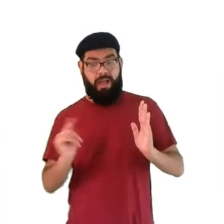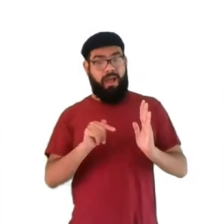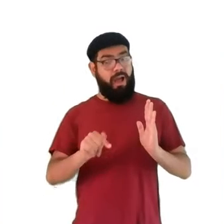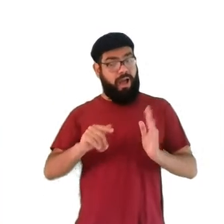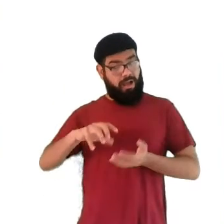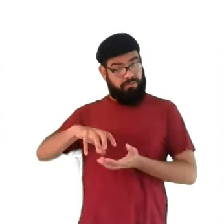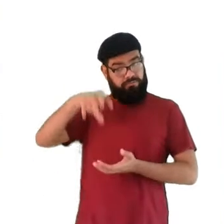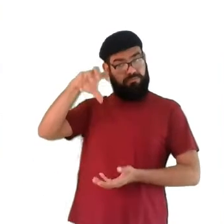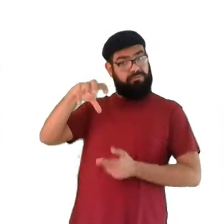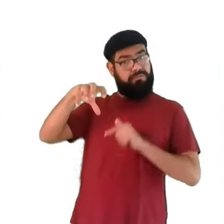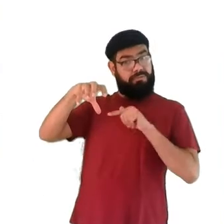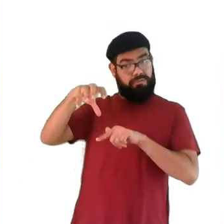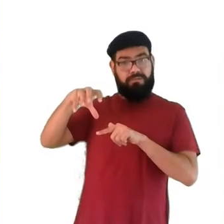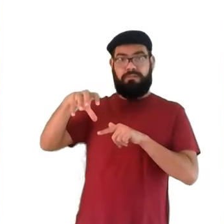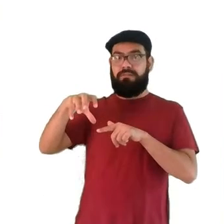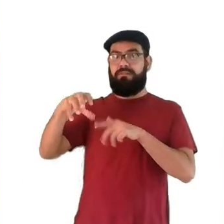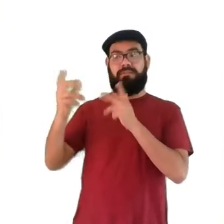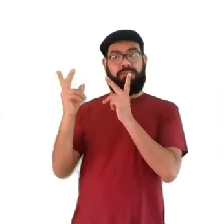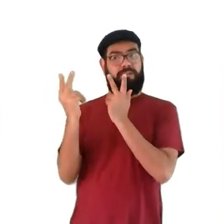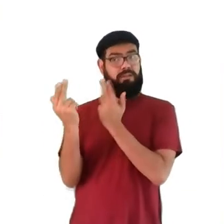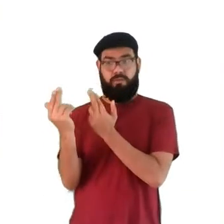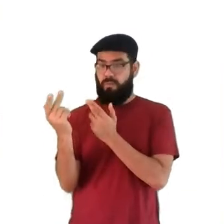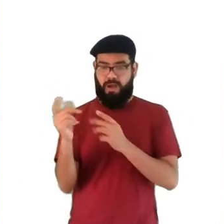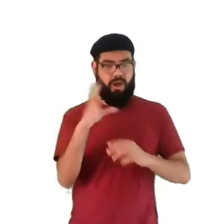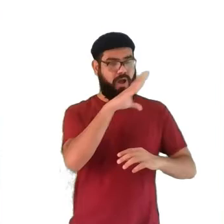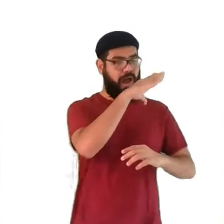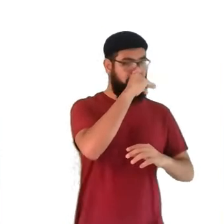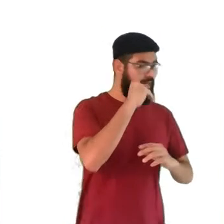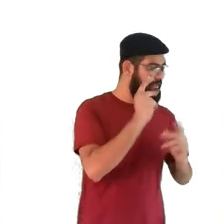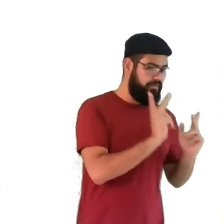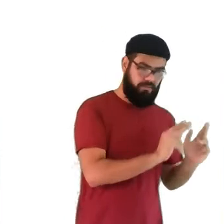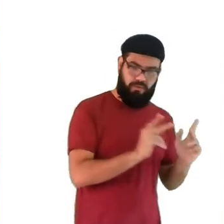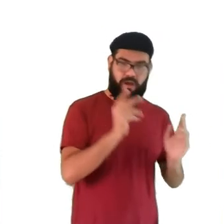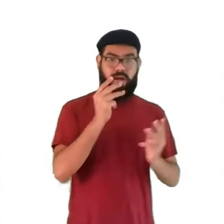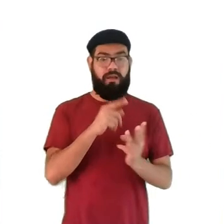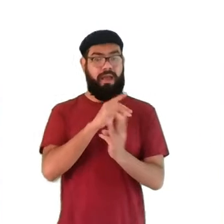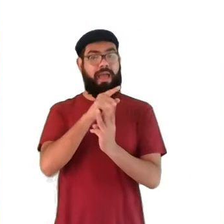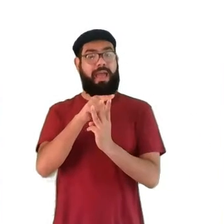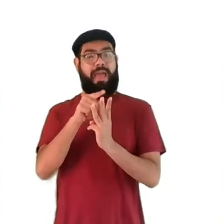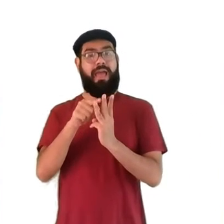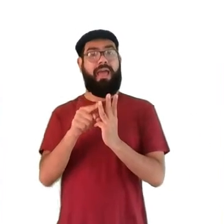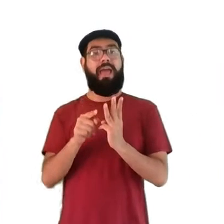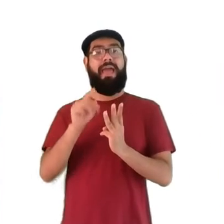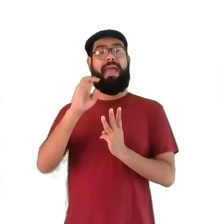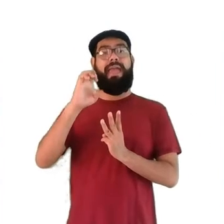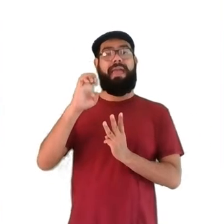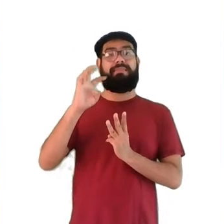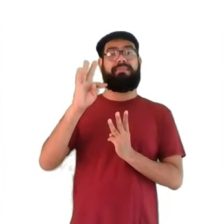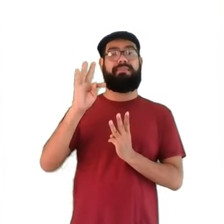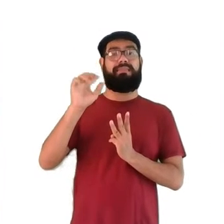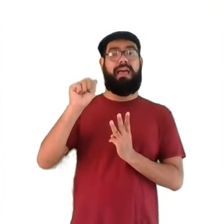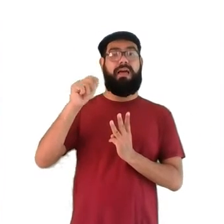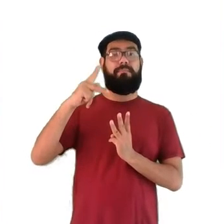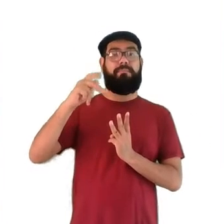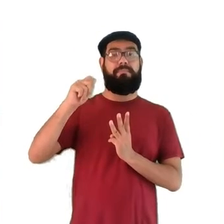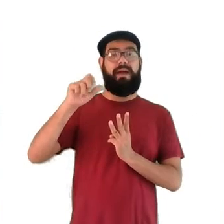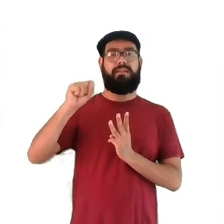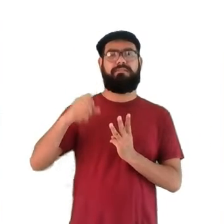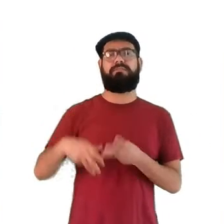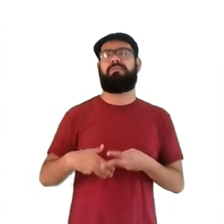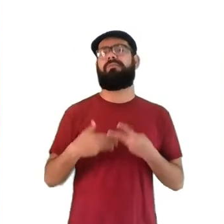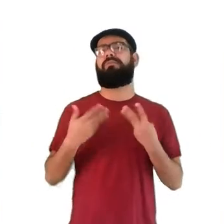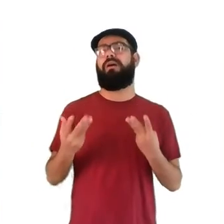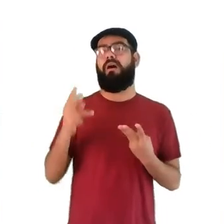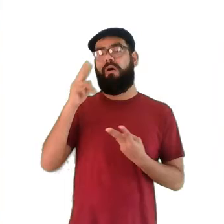a infância, é também dividida em etapas. Vamos ver quais são? Então, nós temos aqui ao nosso